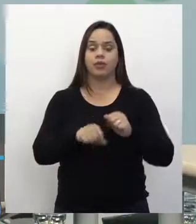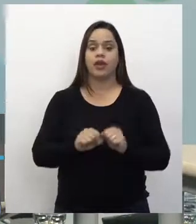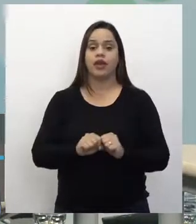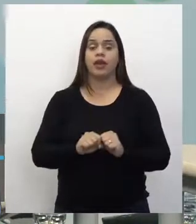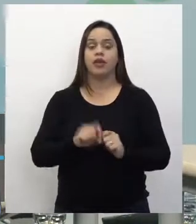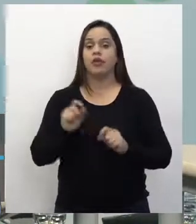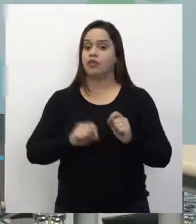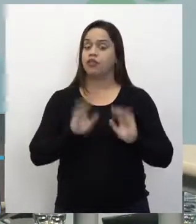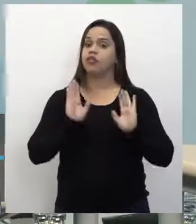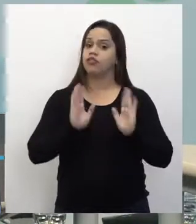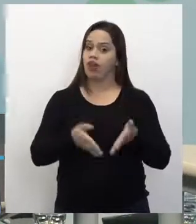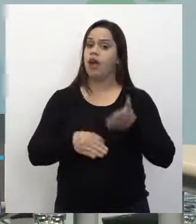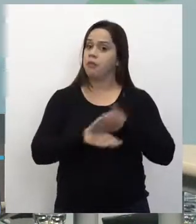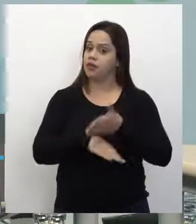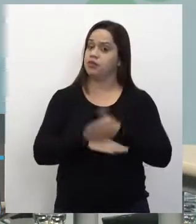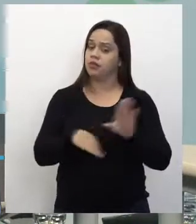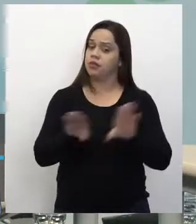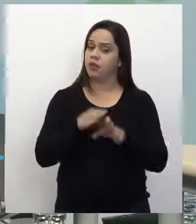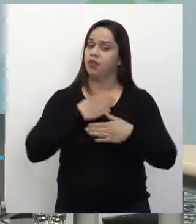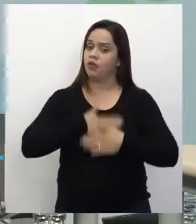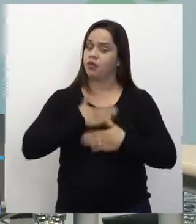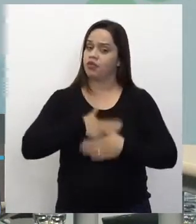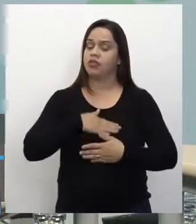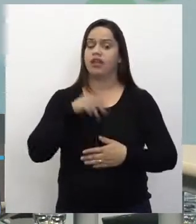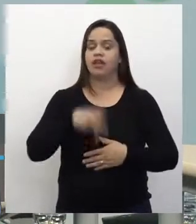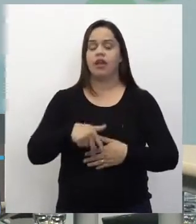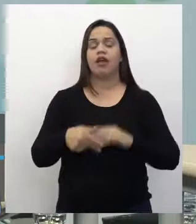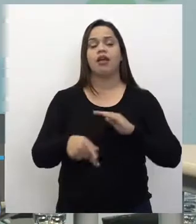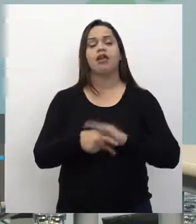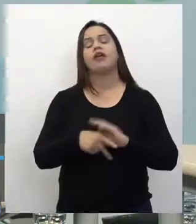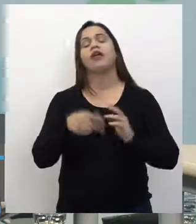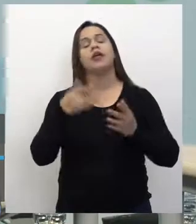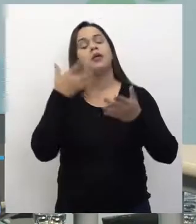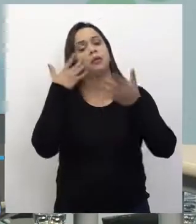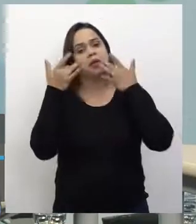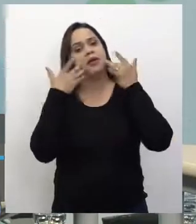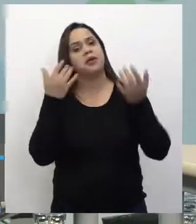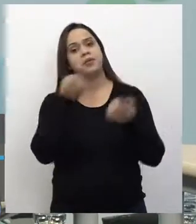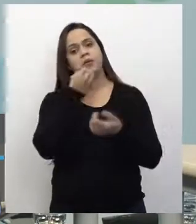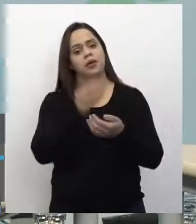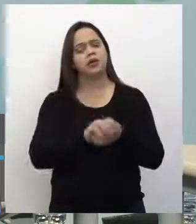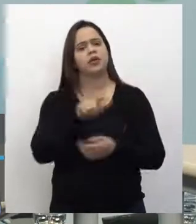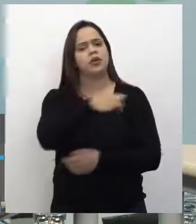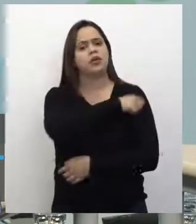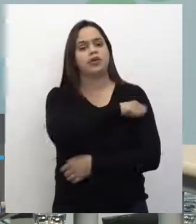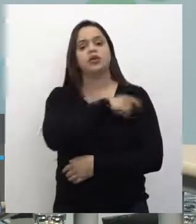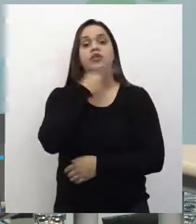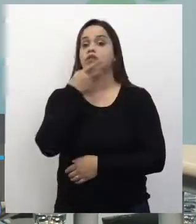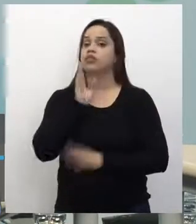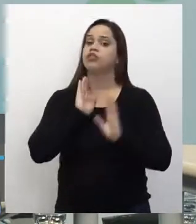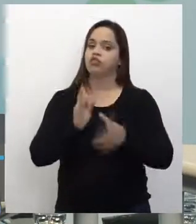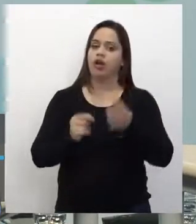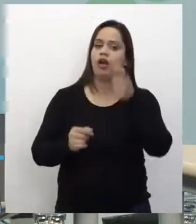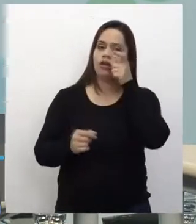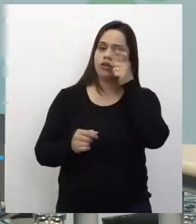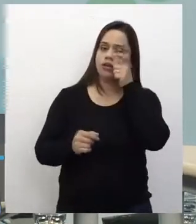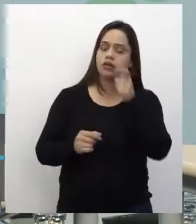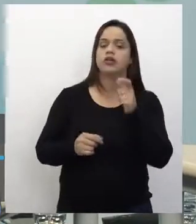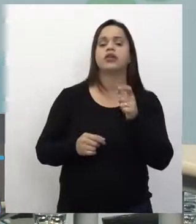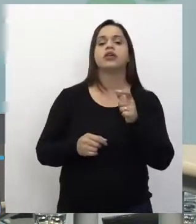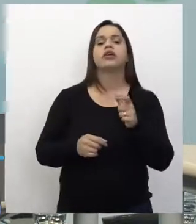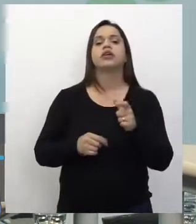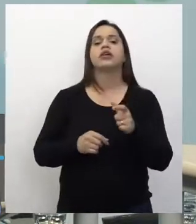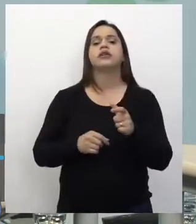já participou, né? E gostou muito da experiência. A Pétala falou que já assistiu do Sítio do